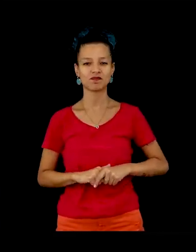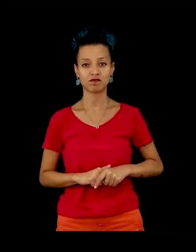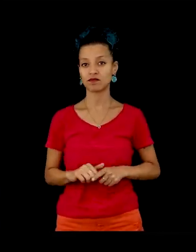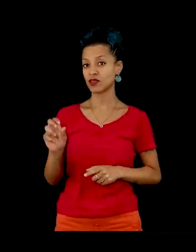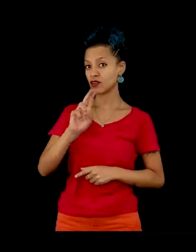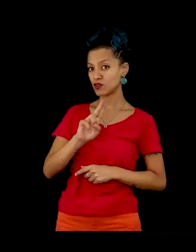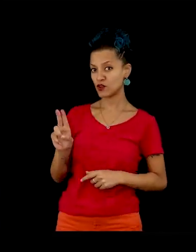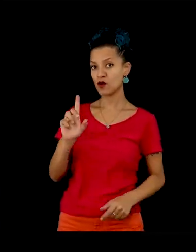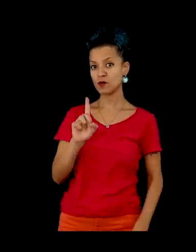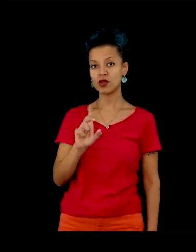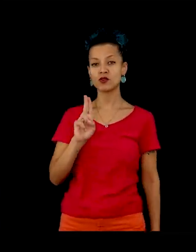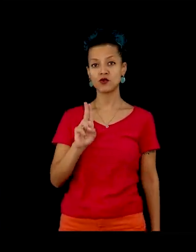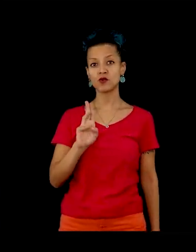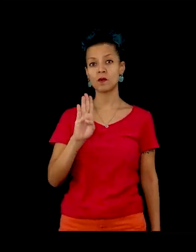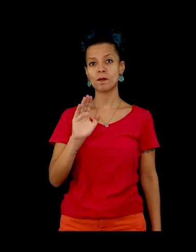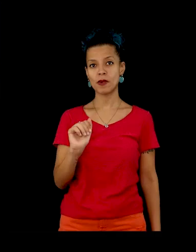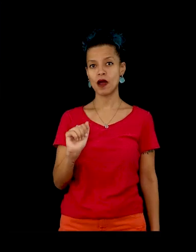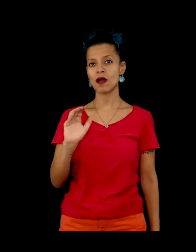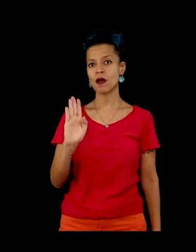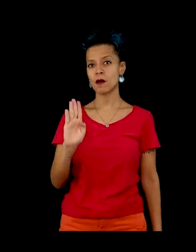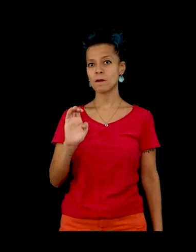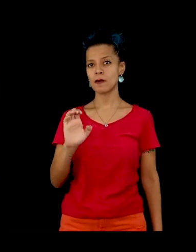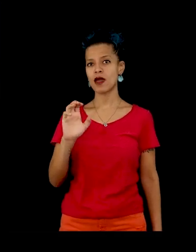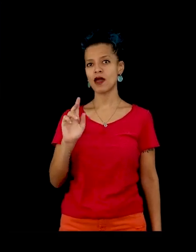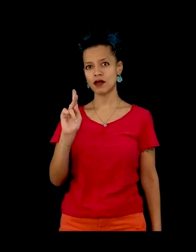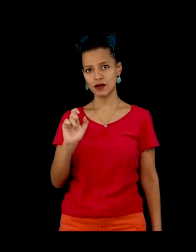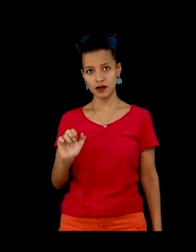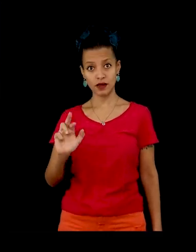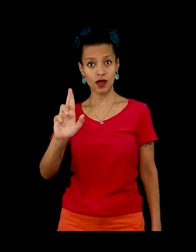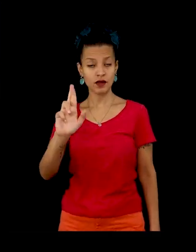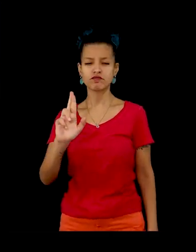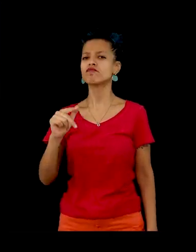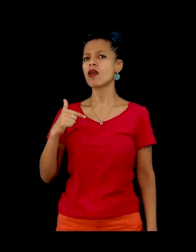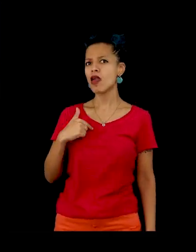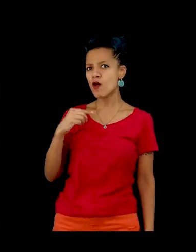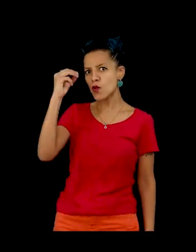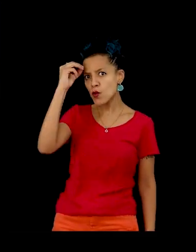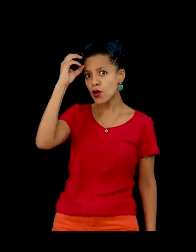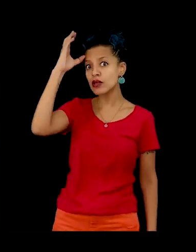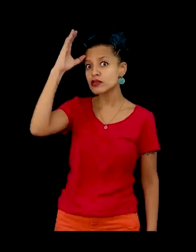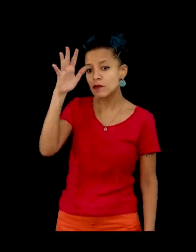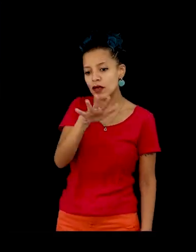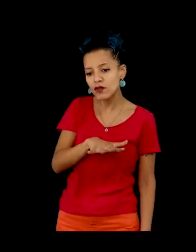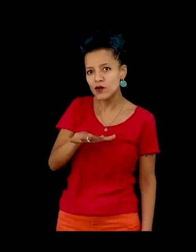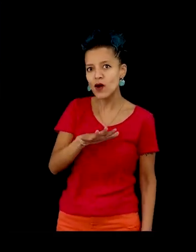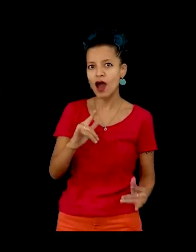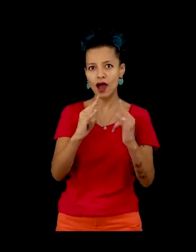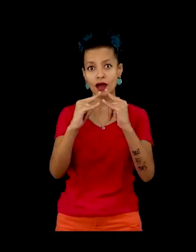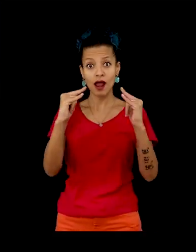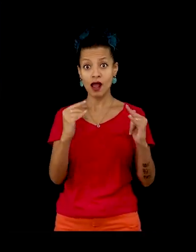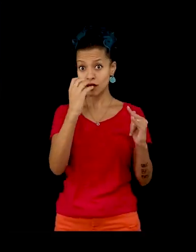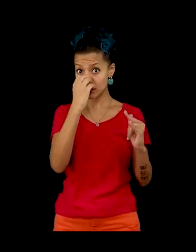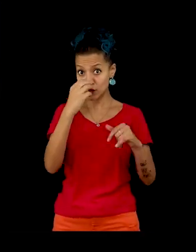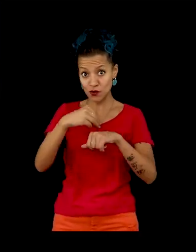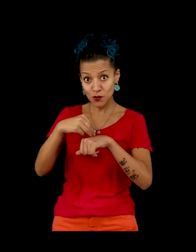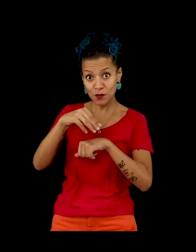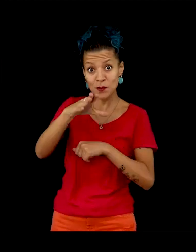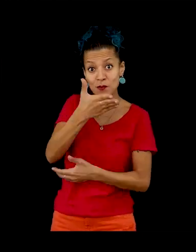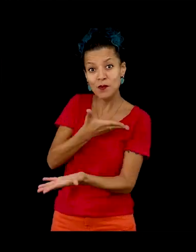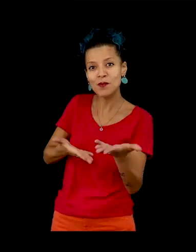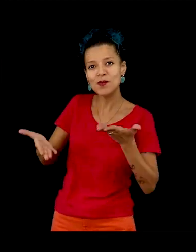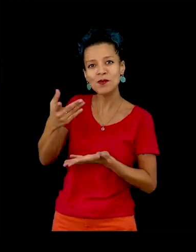Eu sou o Duba Becker e estou aqui para dividir alguns saberes circenses com vocês. E juntos